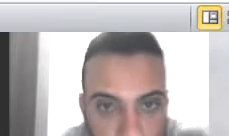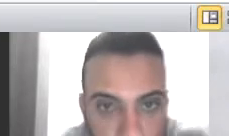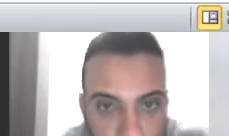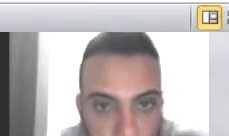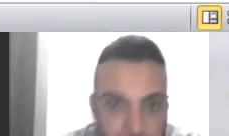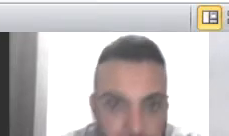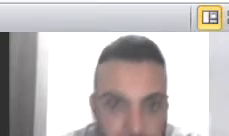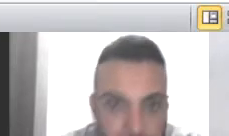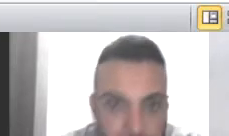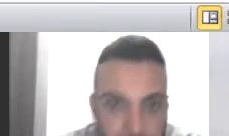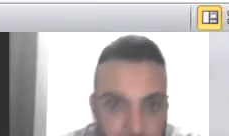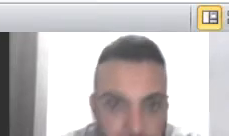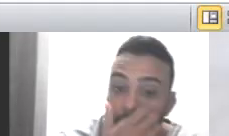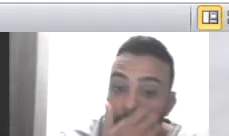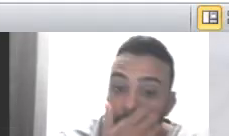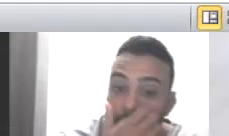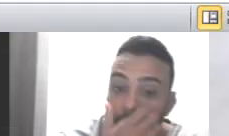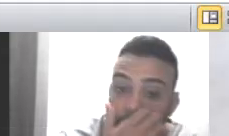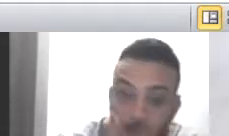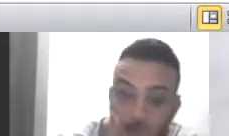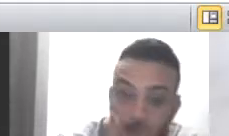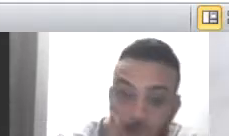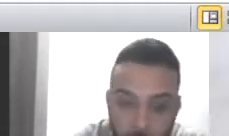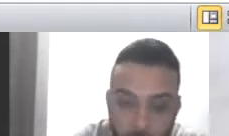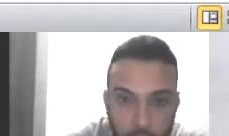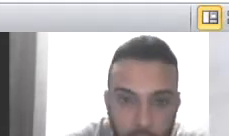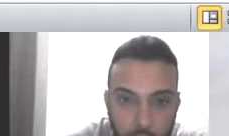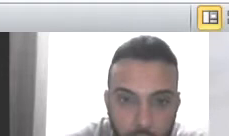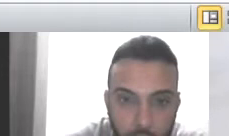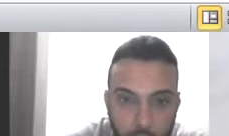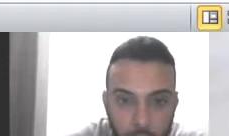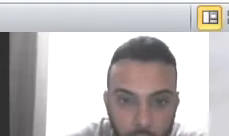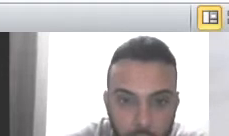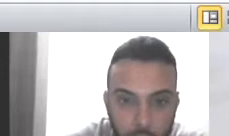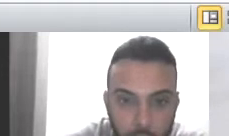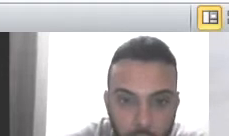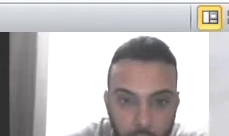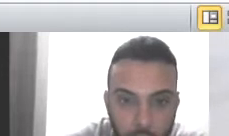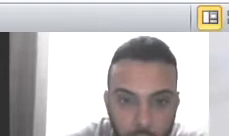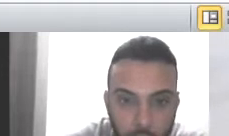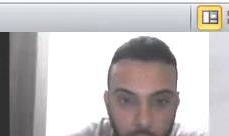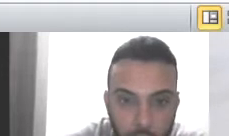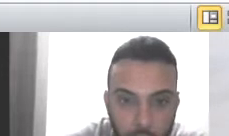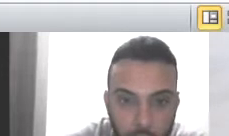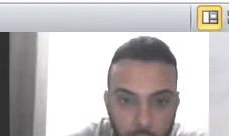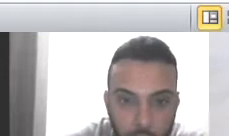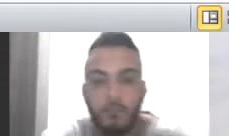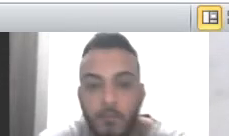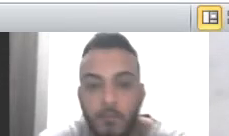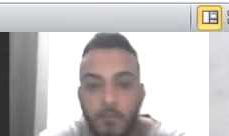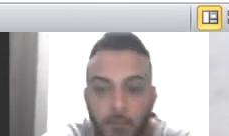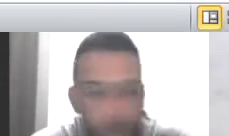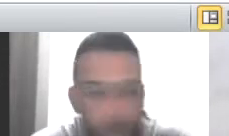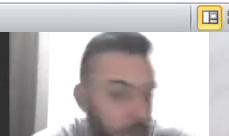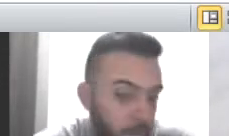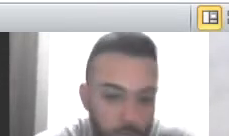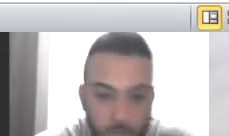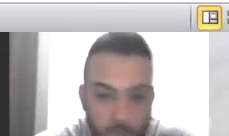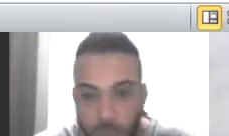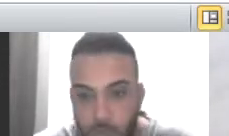Sim, Gerson, para mim tá. Pra mim tá passando. Um gráfico. Isso. Tá,